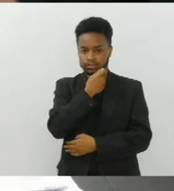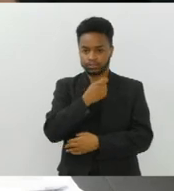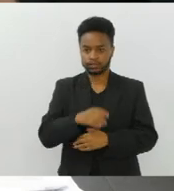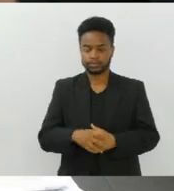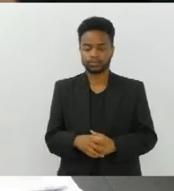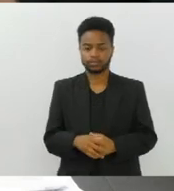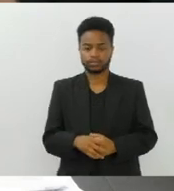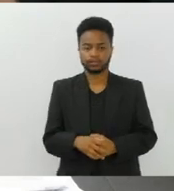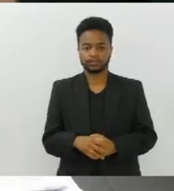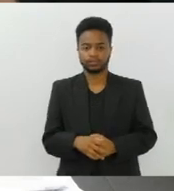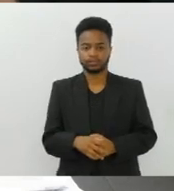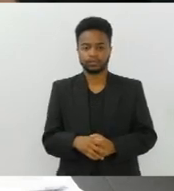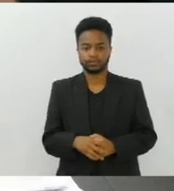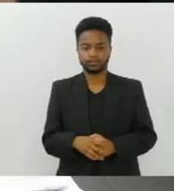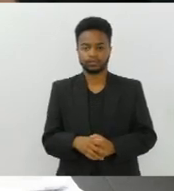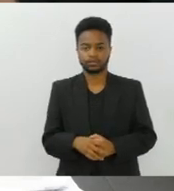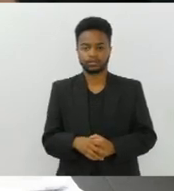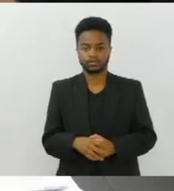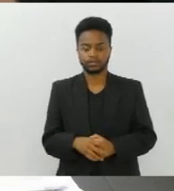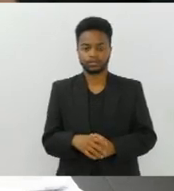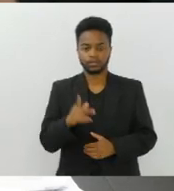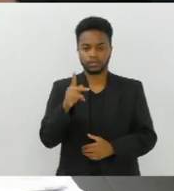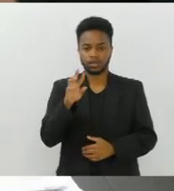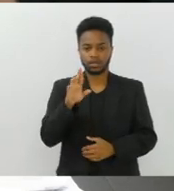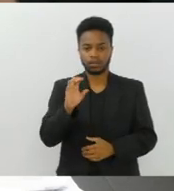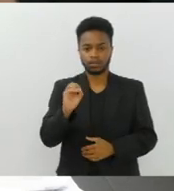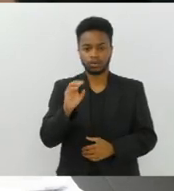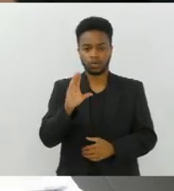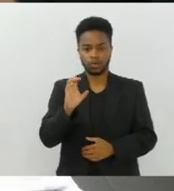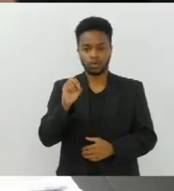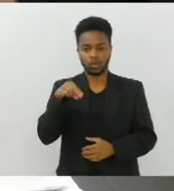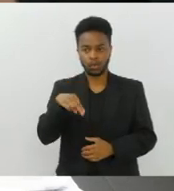saber. O PROCON Rio de